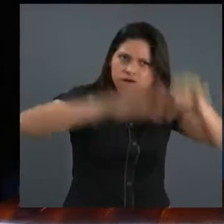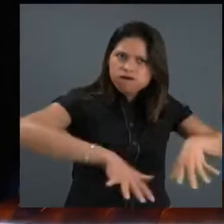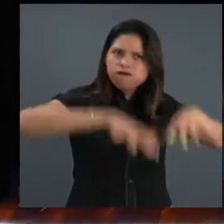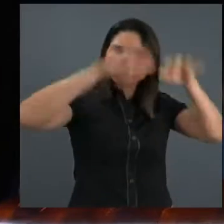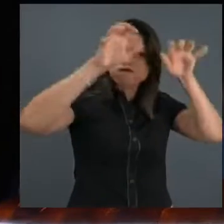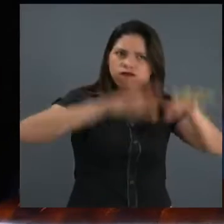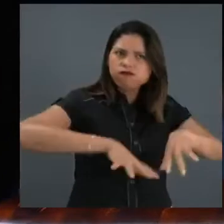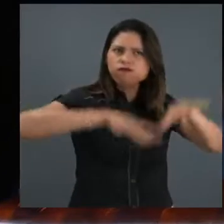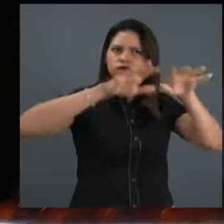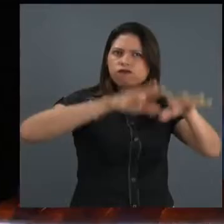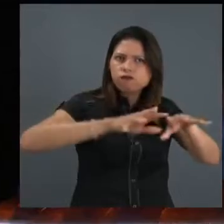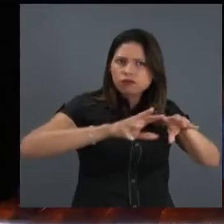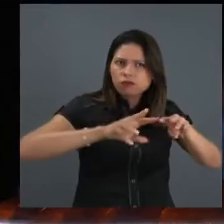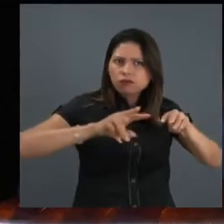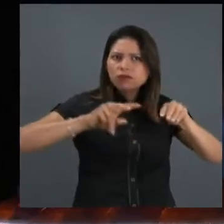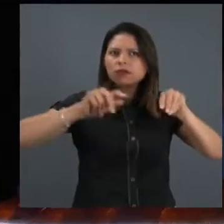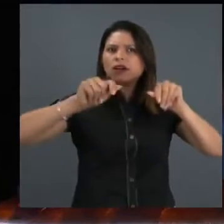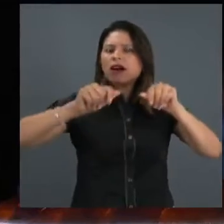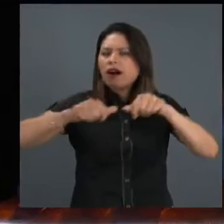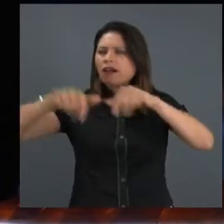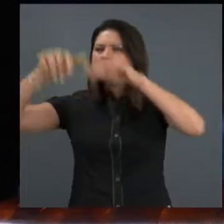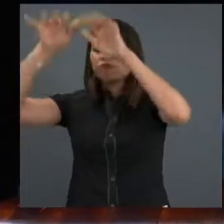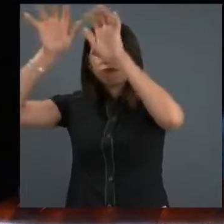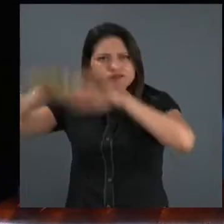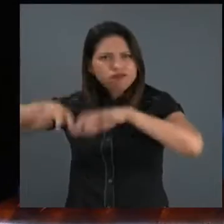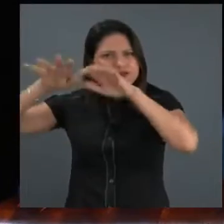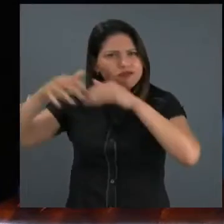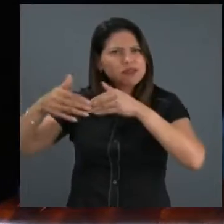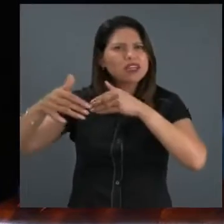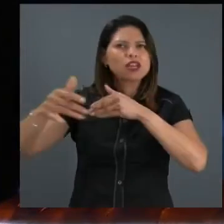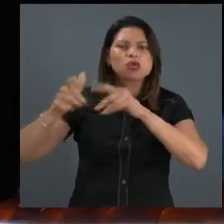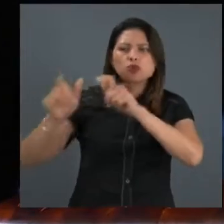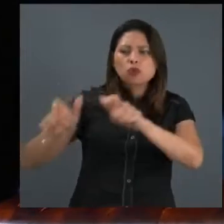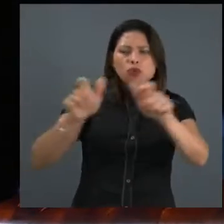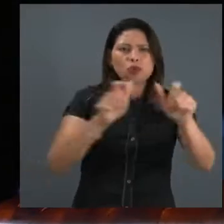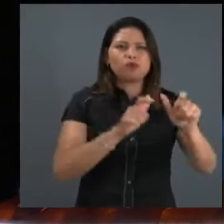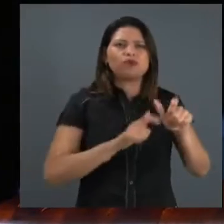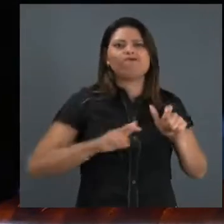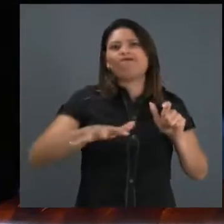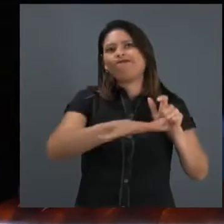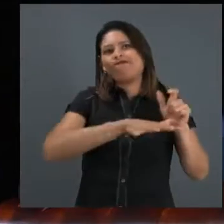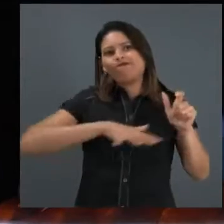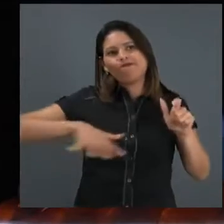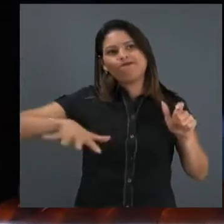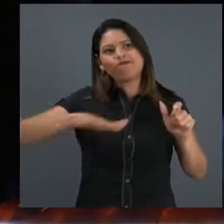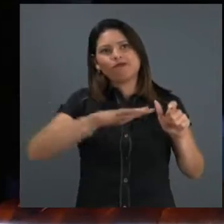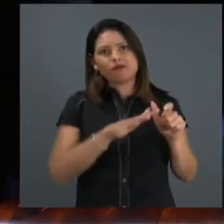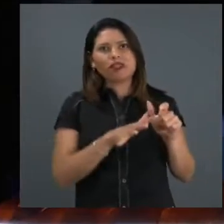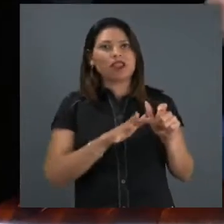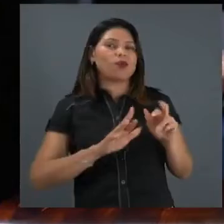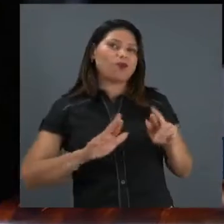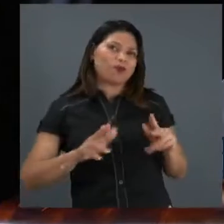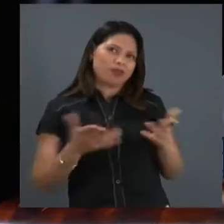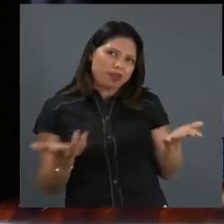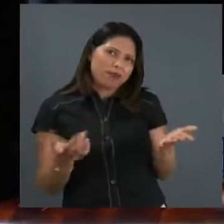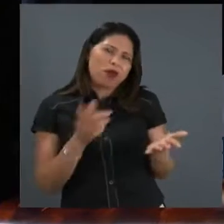gente fala, das curvas que ele tem a dar nas montanhas e vai para o mar, não vai para o Rio